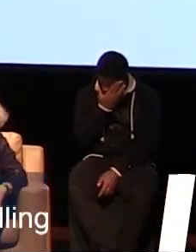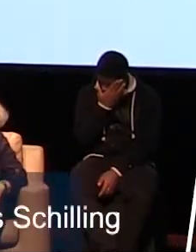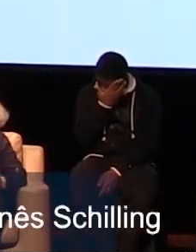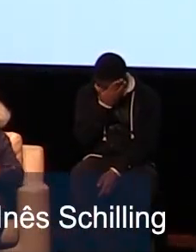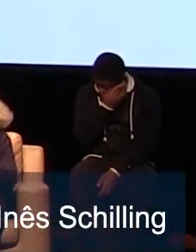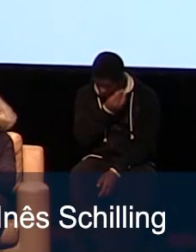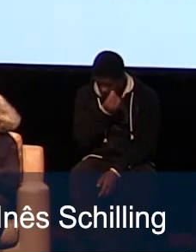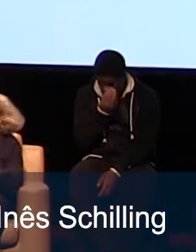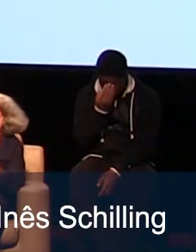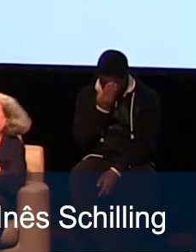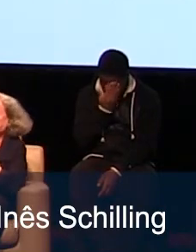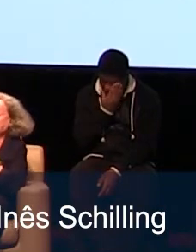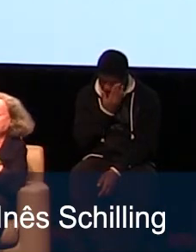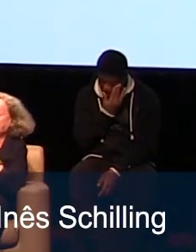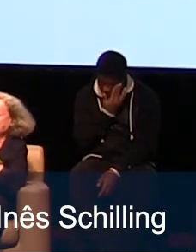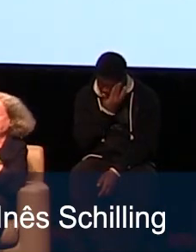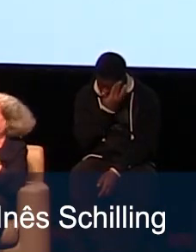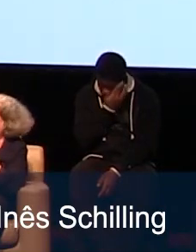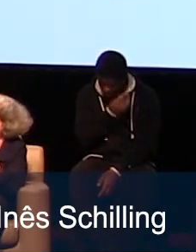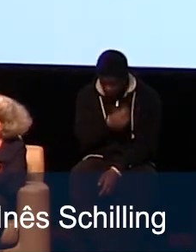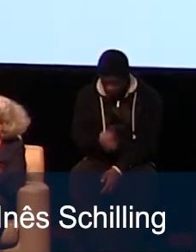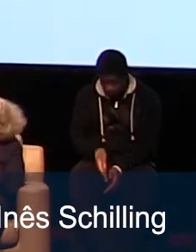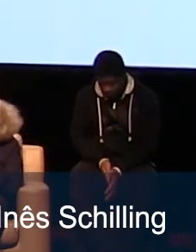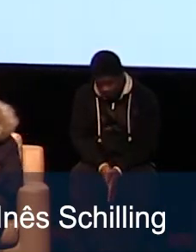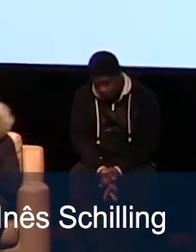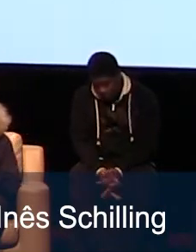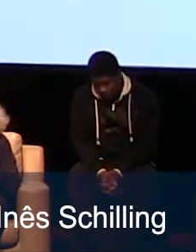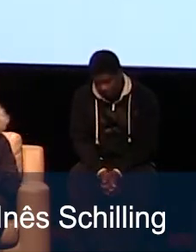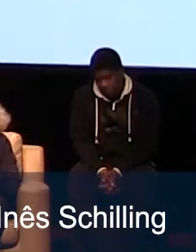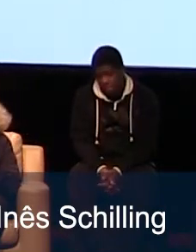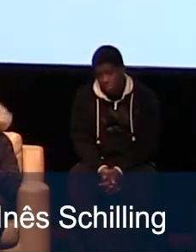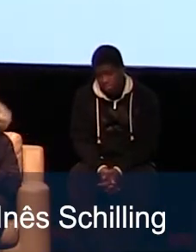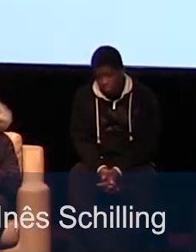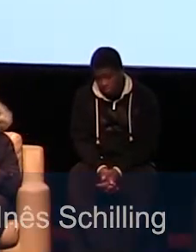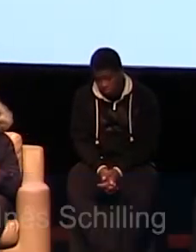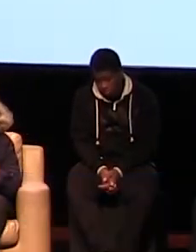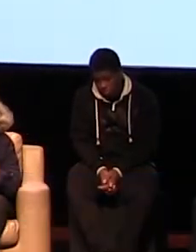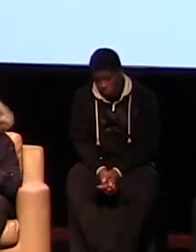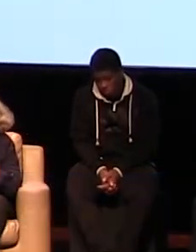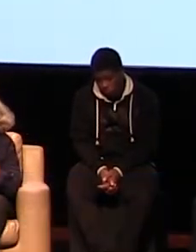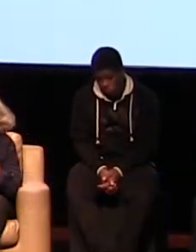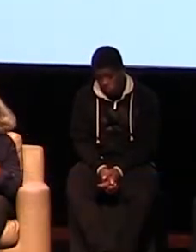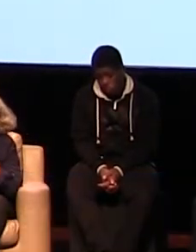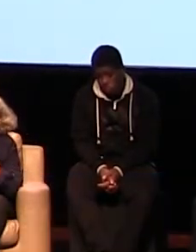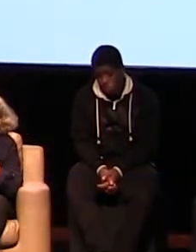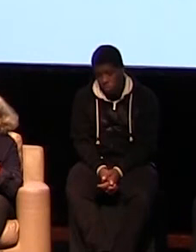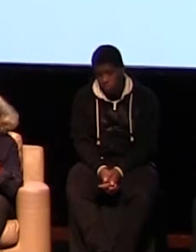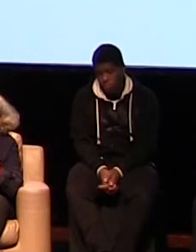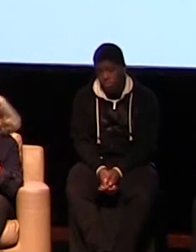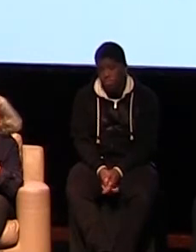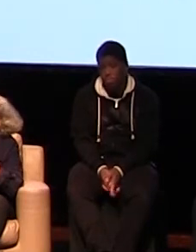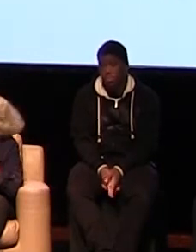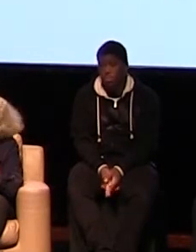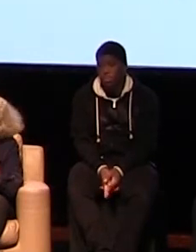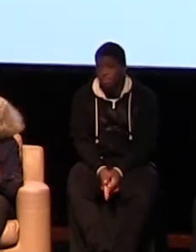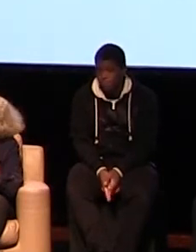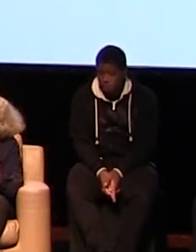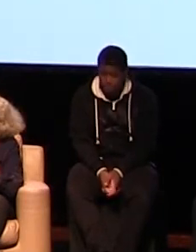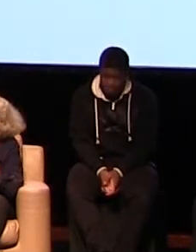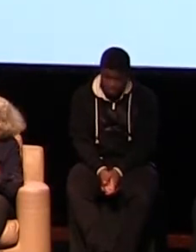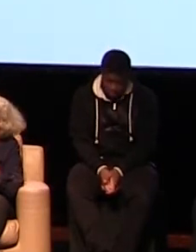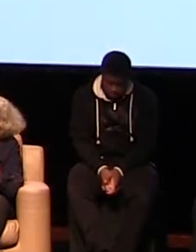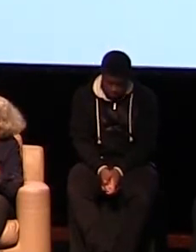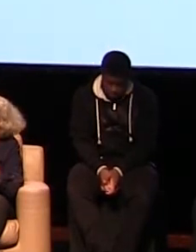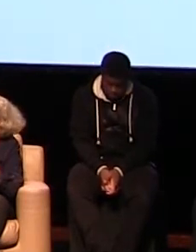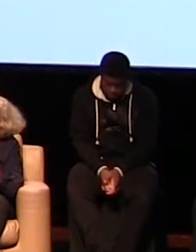Não, é ótimo, porque eu recebi duas perguntas sobre o mérito. Eu sabia que naquela lista